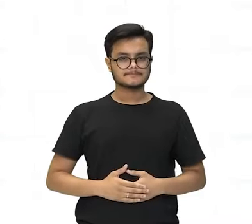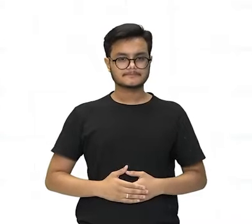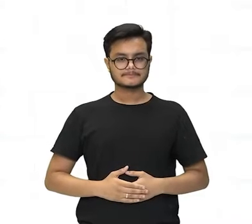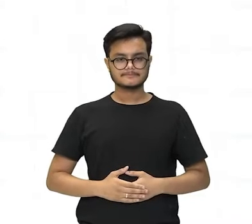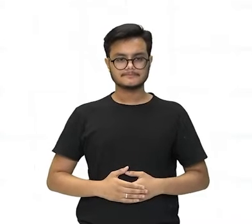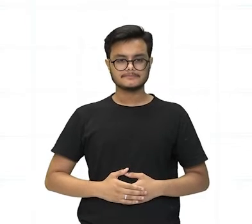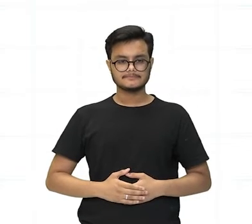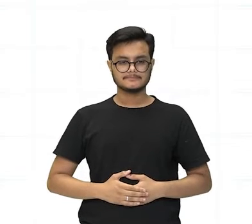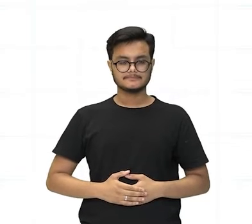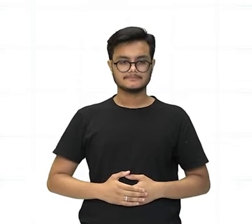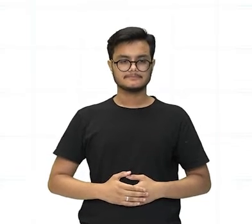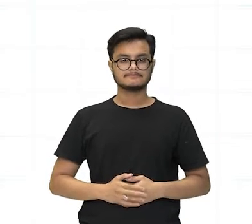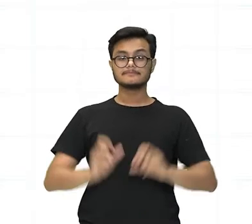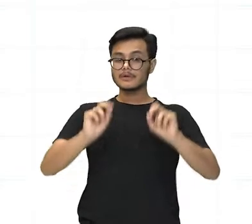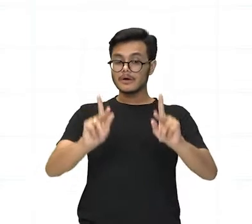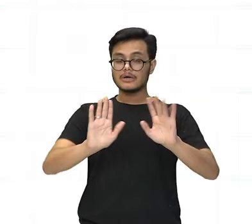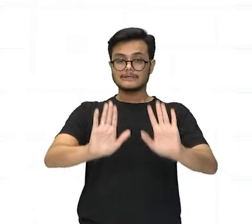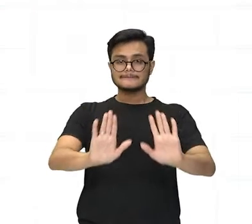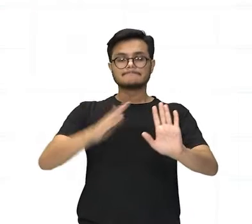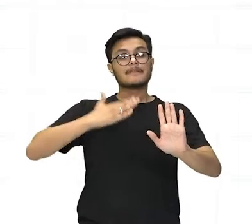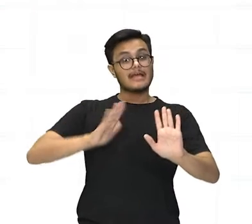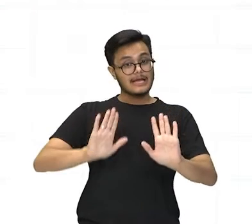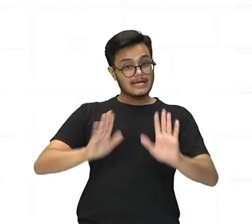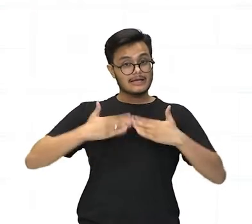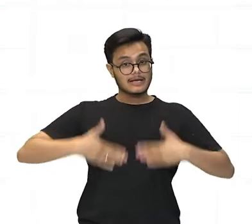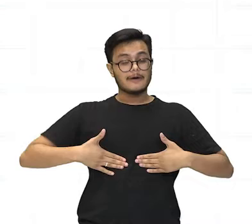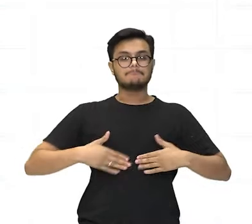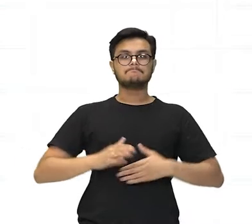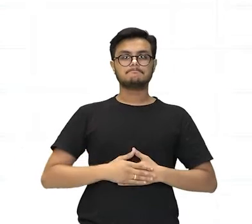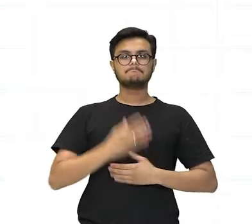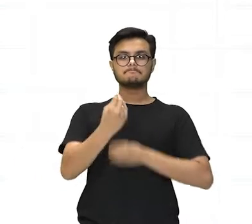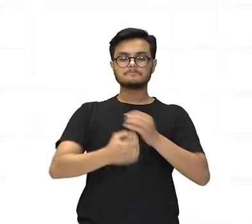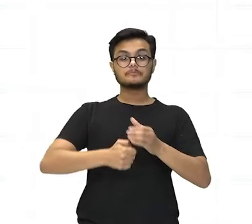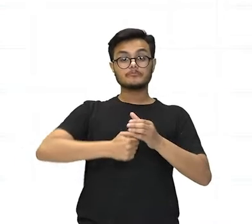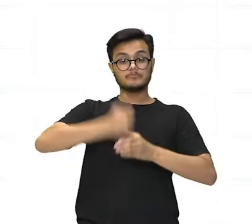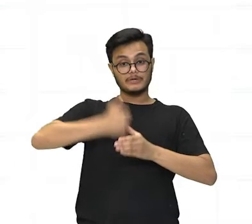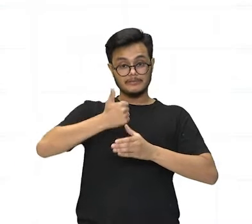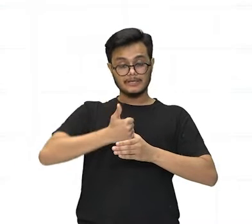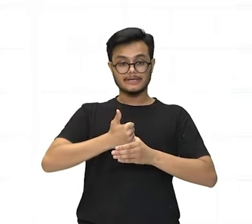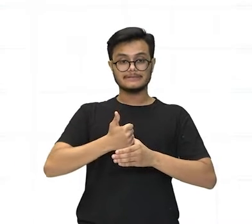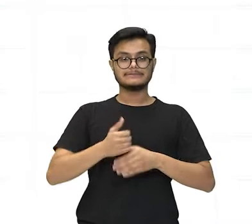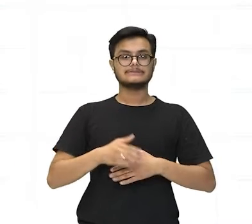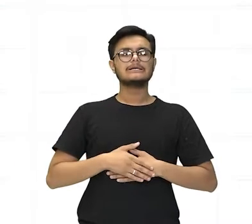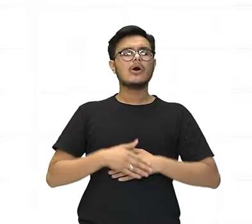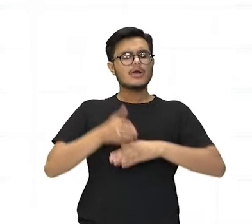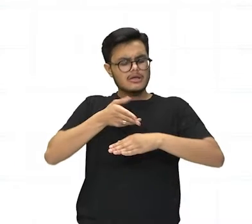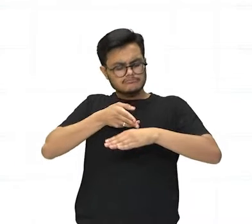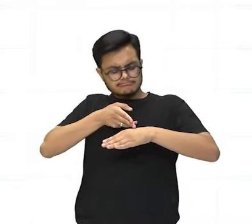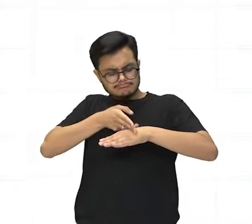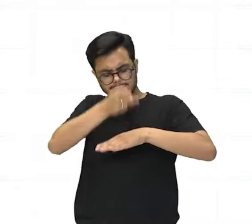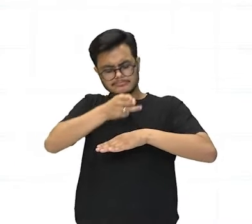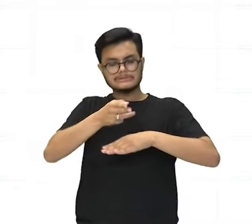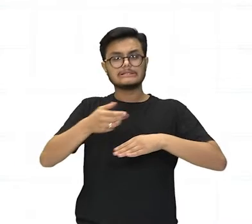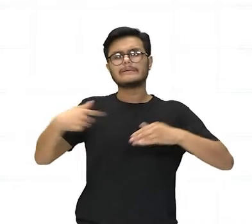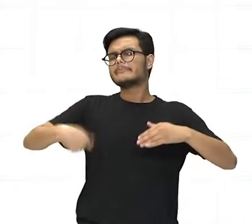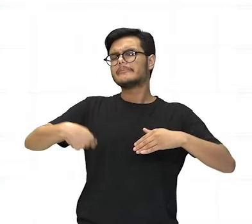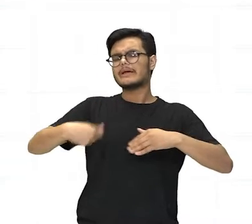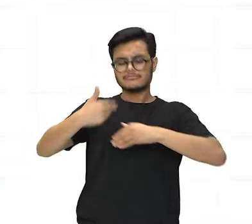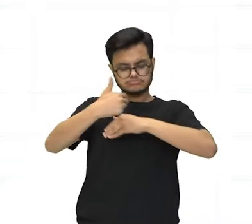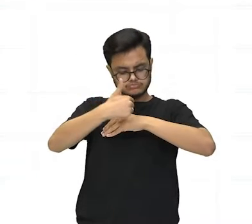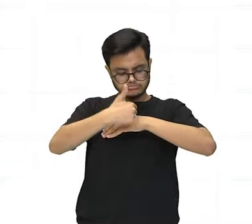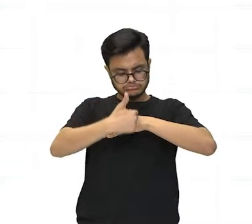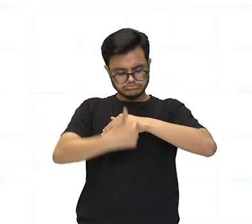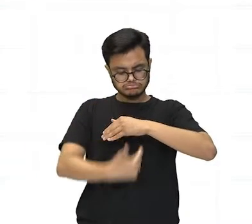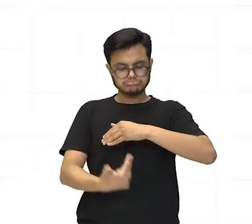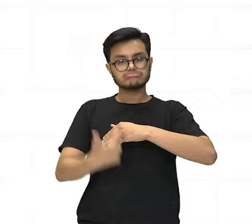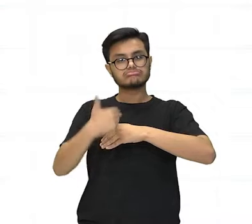ver? Observe. Primeiro, se for um corte superficial, ou seja, aquele que